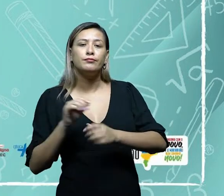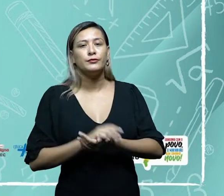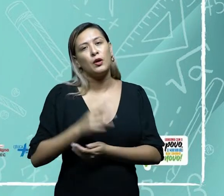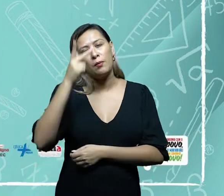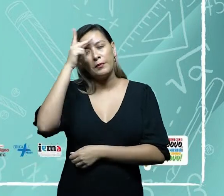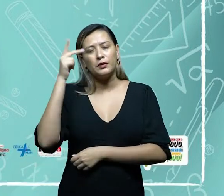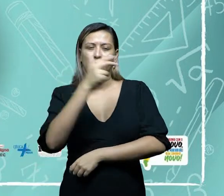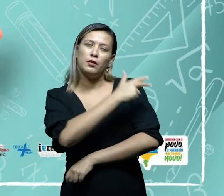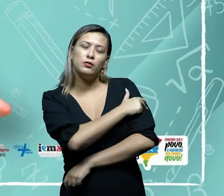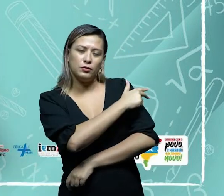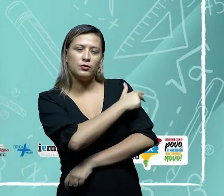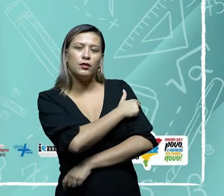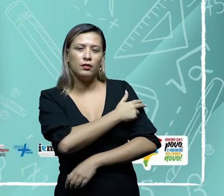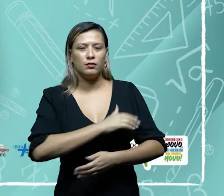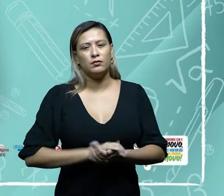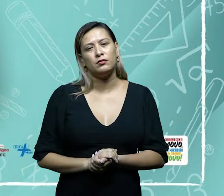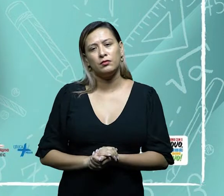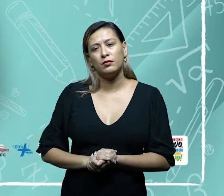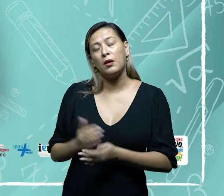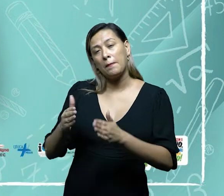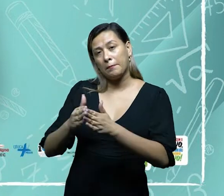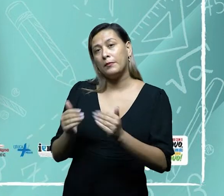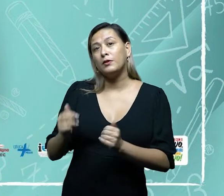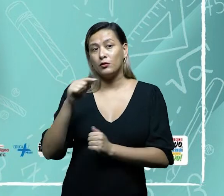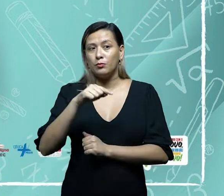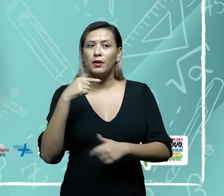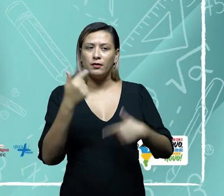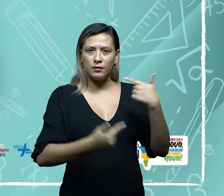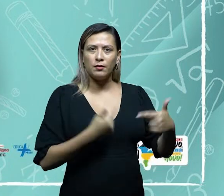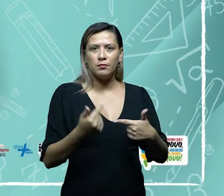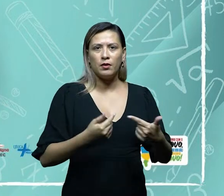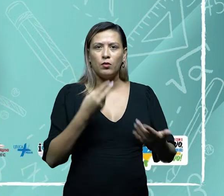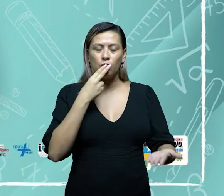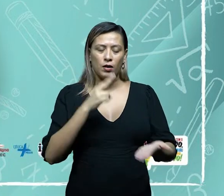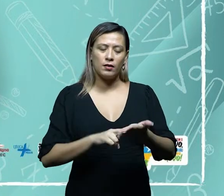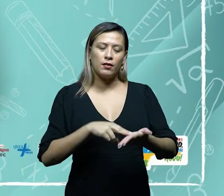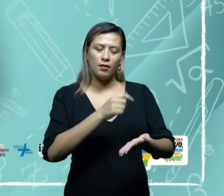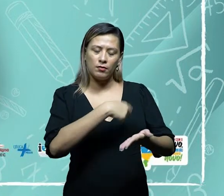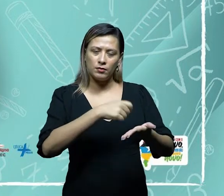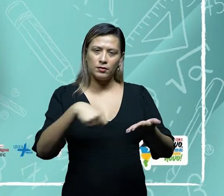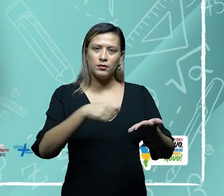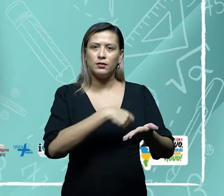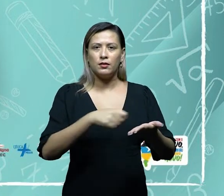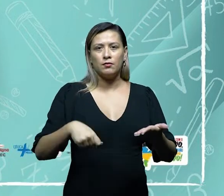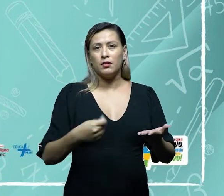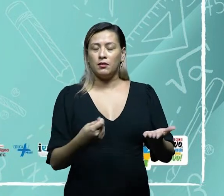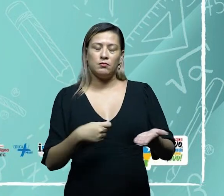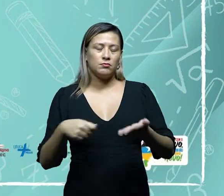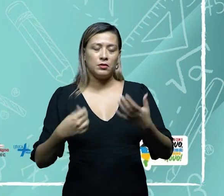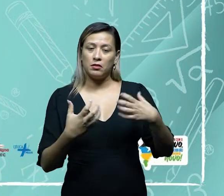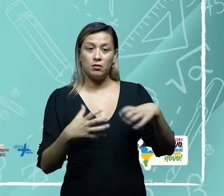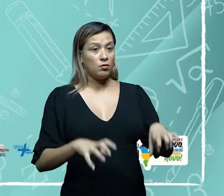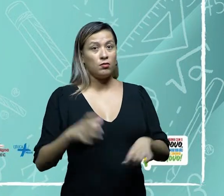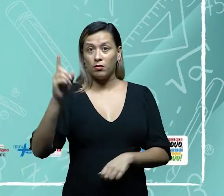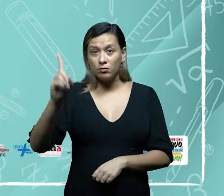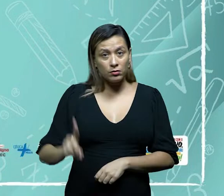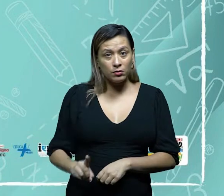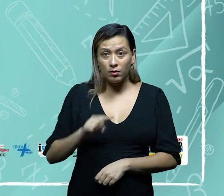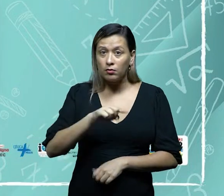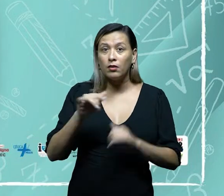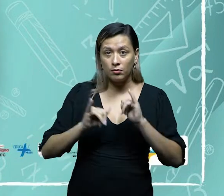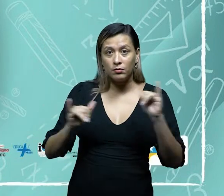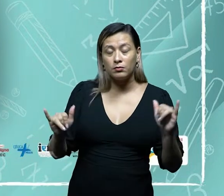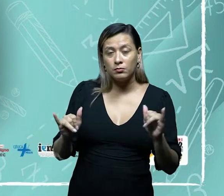esperto, tinha pedido para o empregado assinar uma carta lá, renunciando seus direitos, e diz, olha, ele renunciou seus direitos.